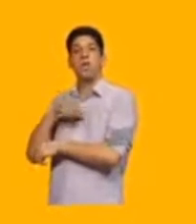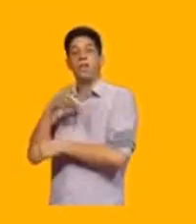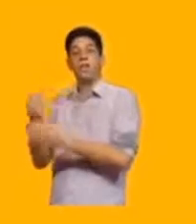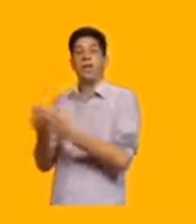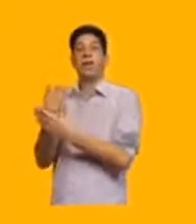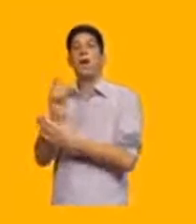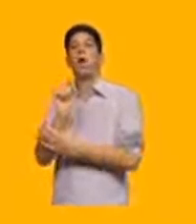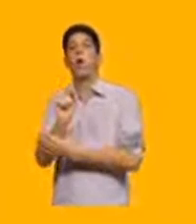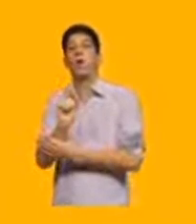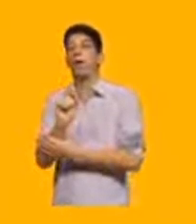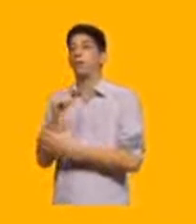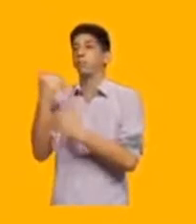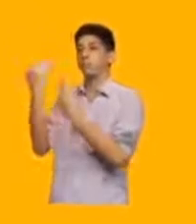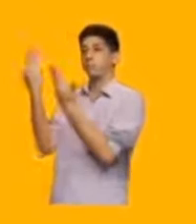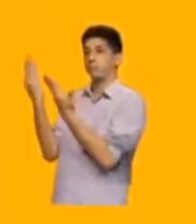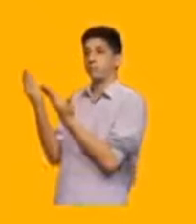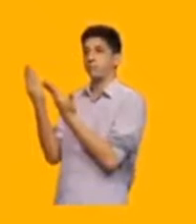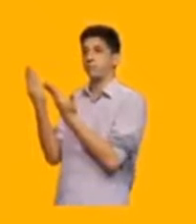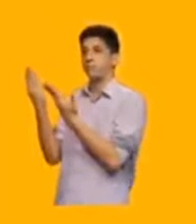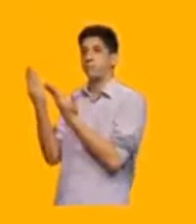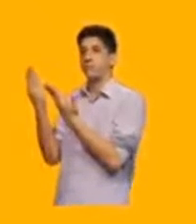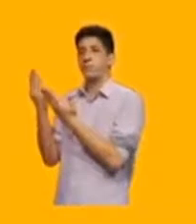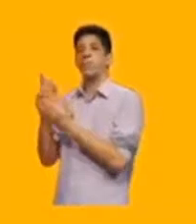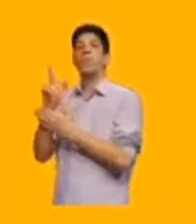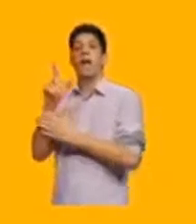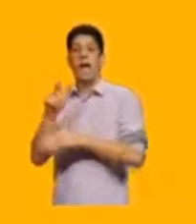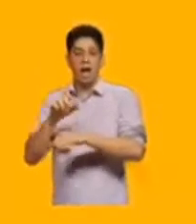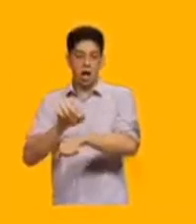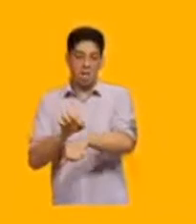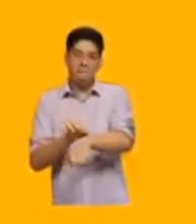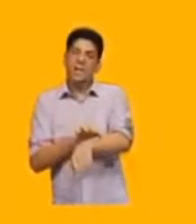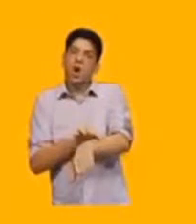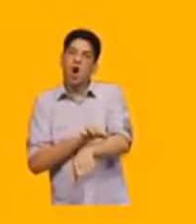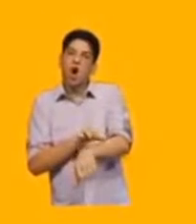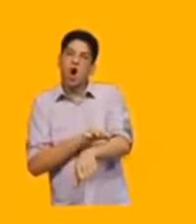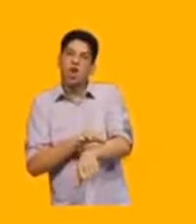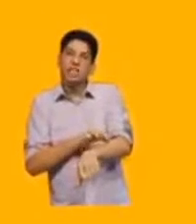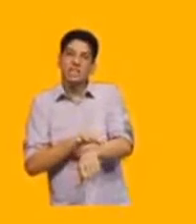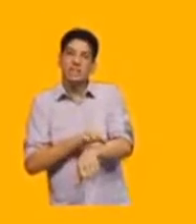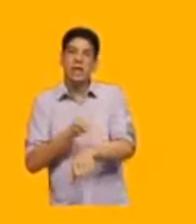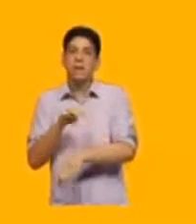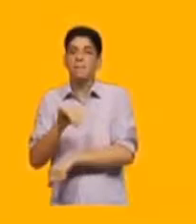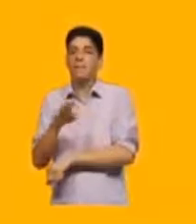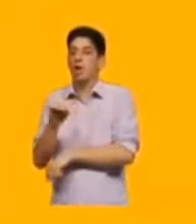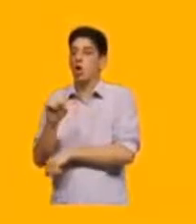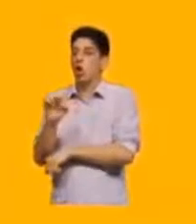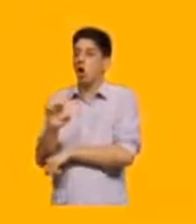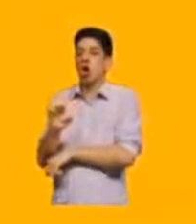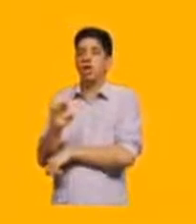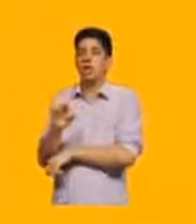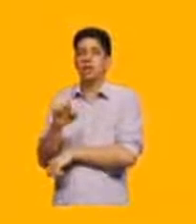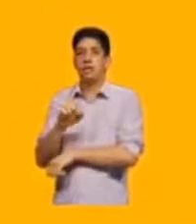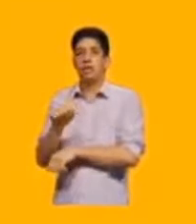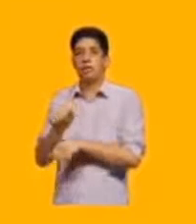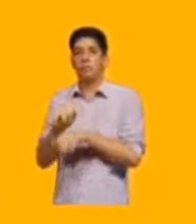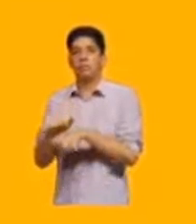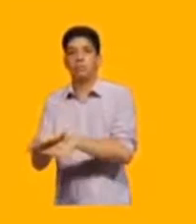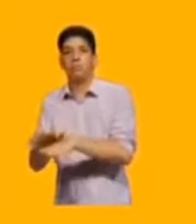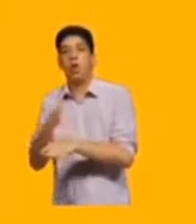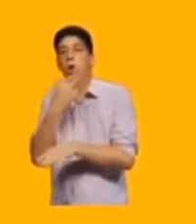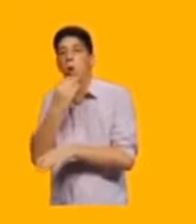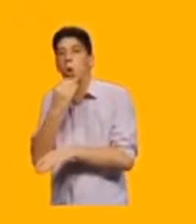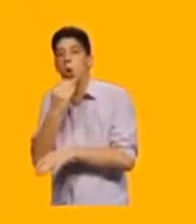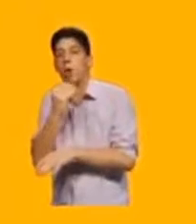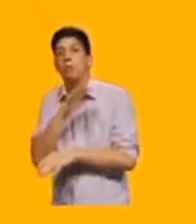de esporotricose, que é uma micose que vai ser transmitida ao homem através do gato.